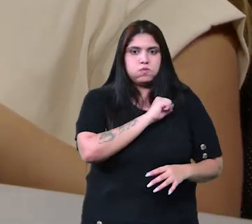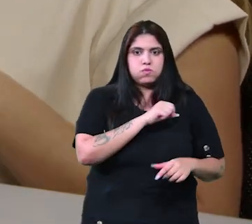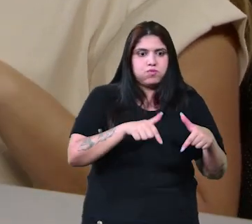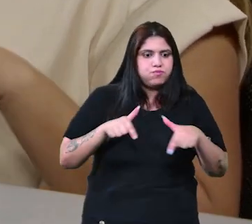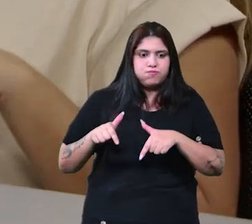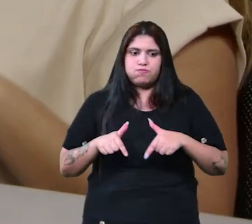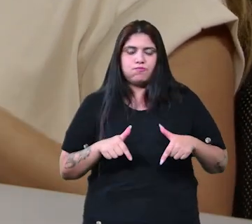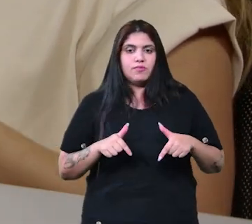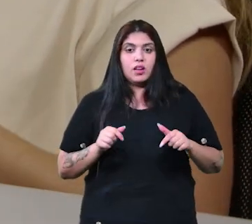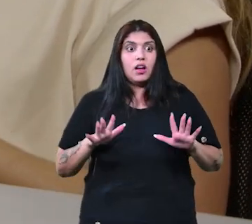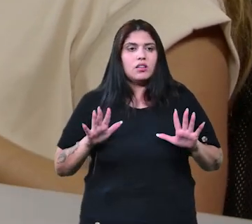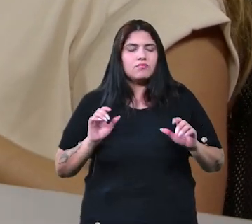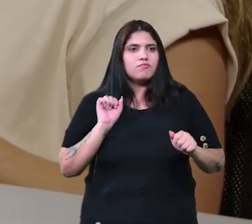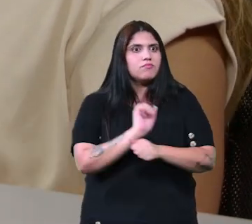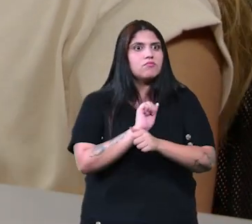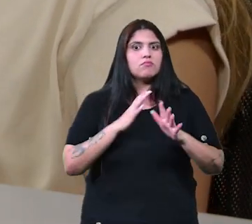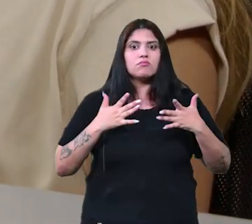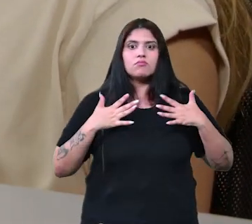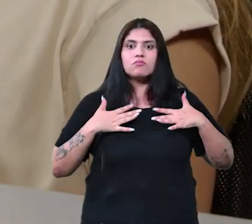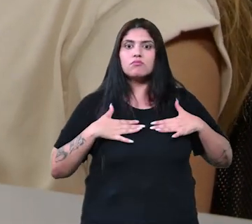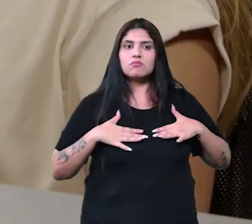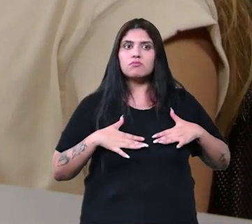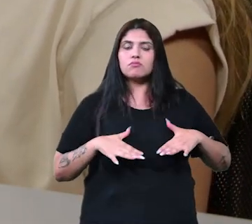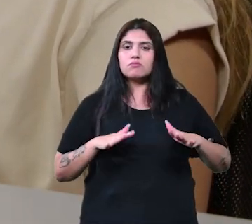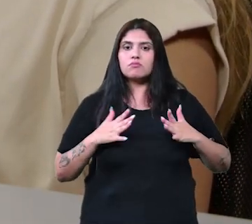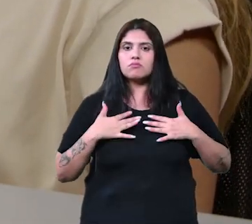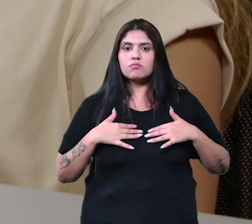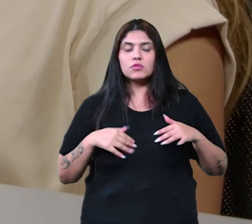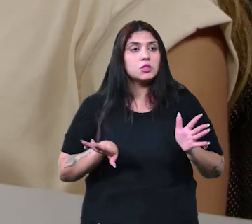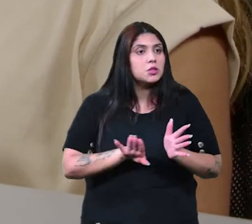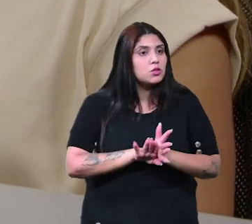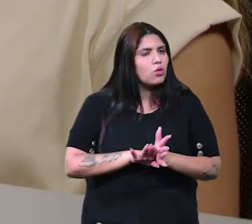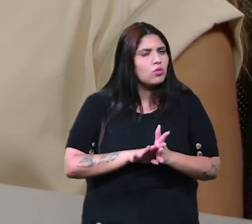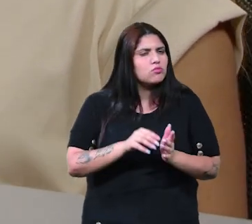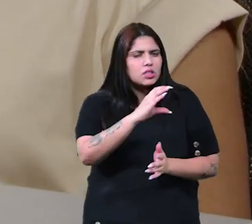aí parou do nada. E aí chegou um hóspede,